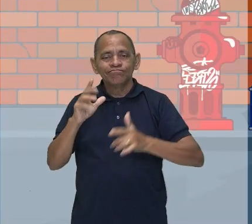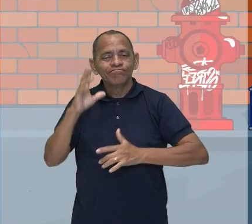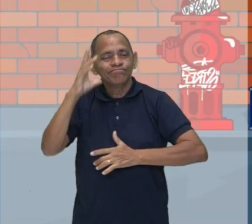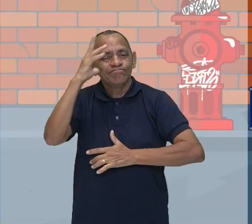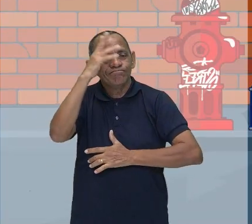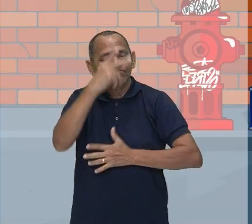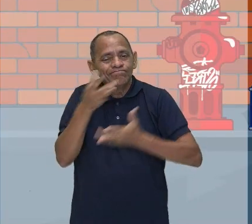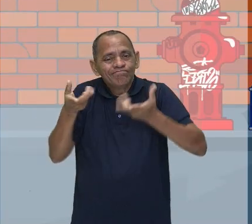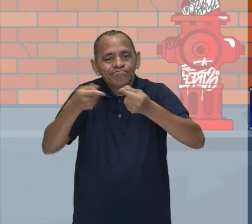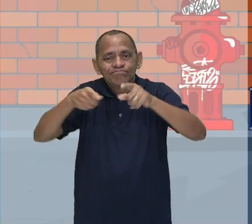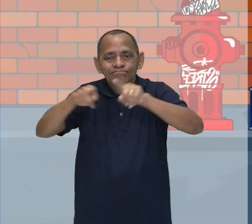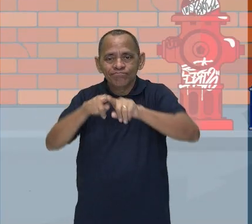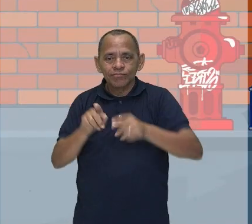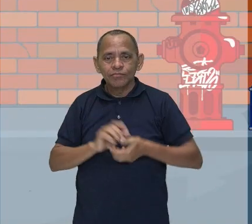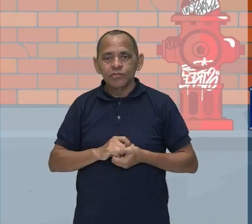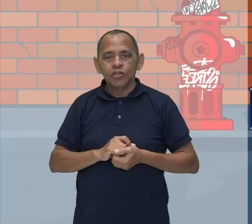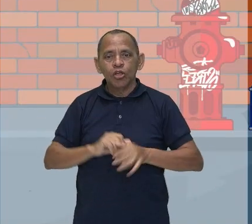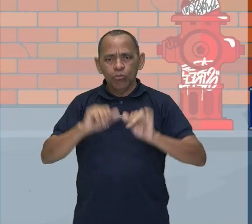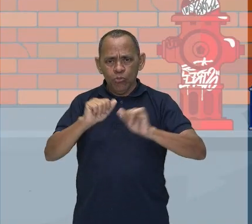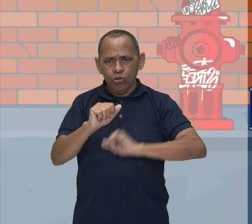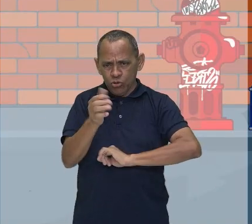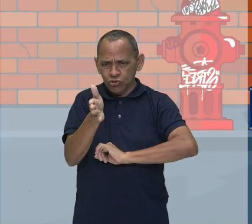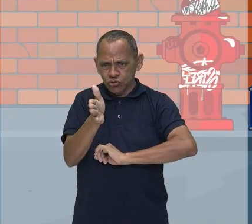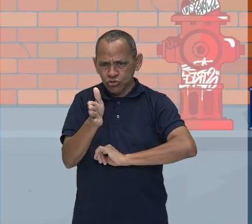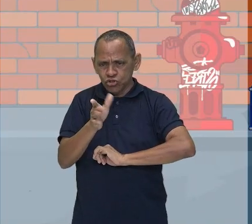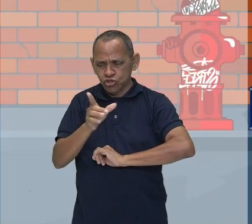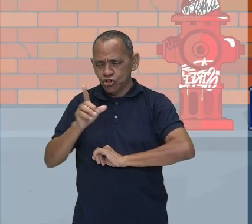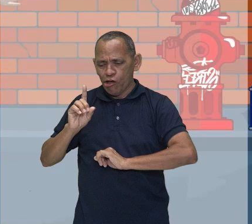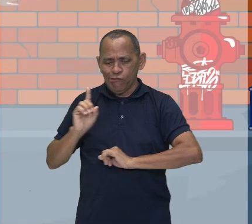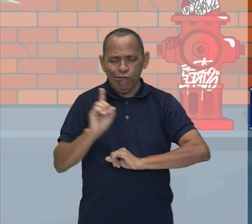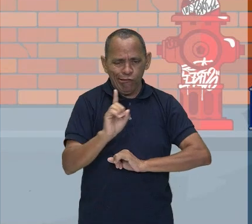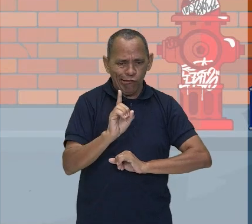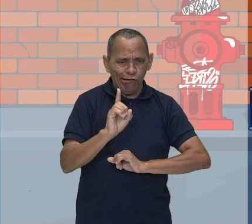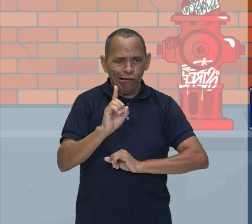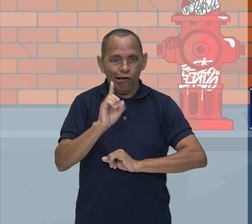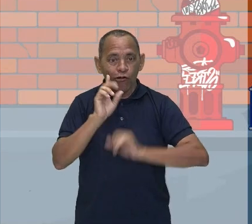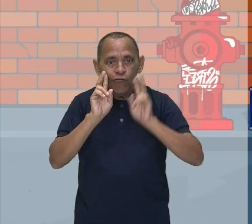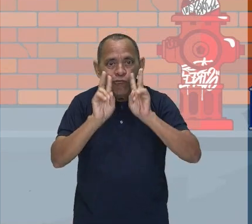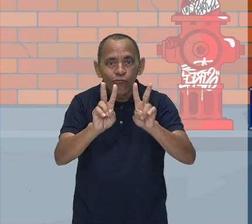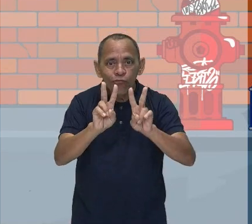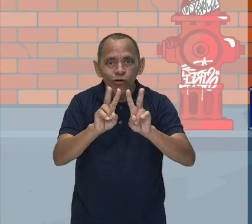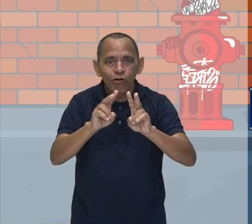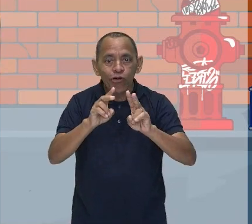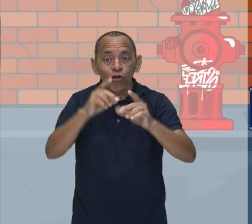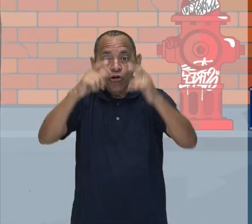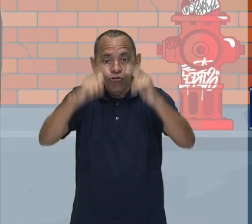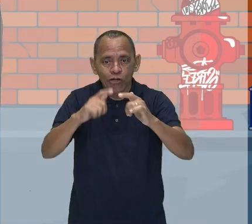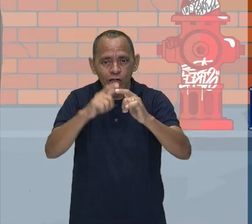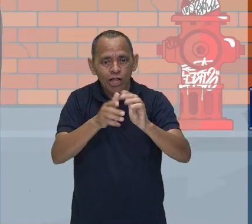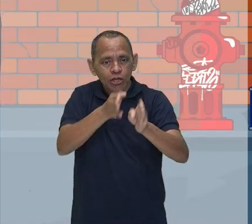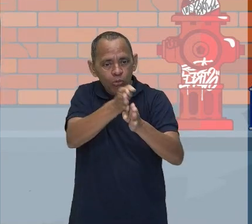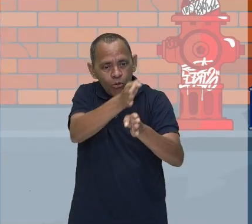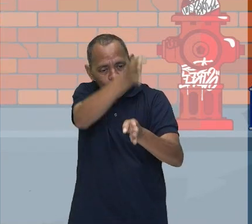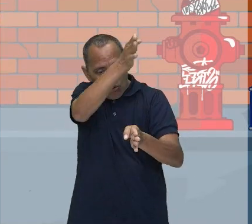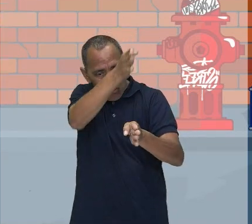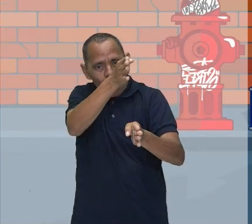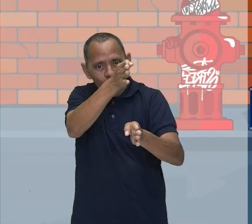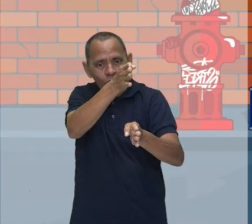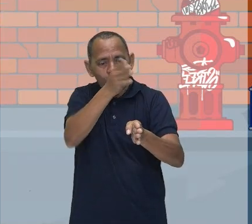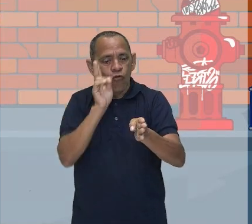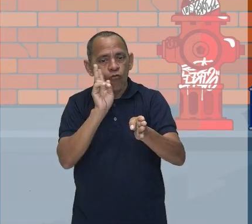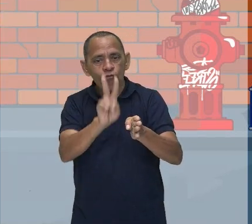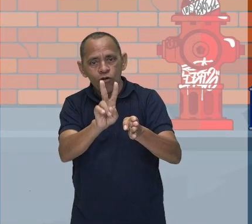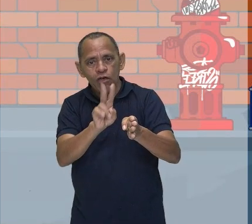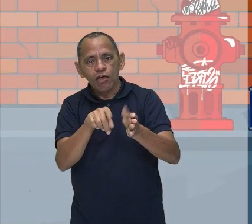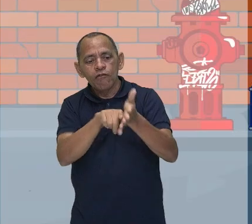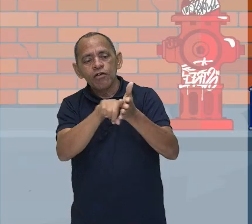começar a... Não, né? Aqui, ó, já está todo o material, com certeza esse material está aqui, já foi autorizado. Vamos